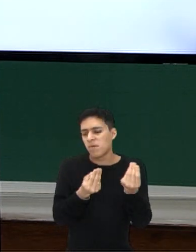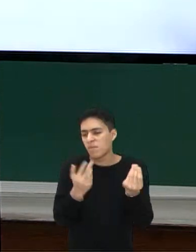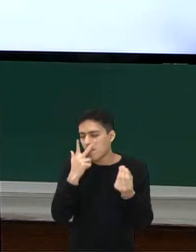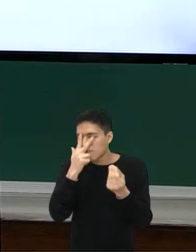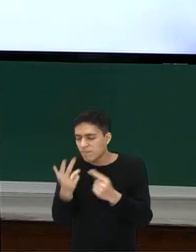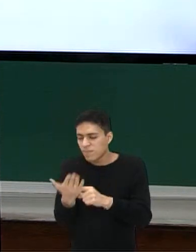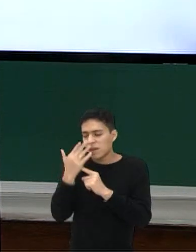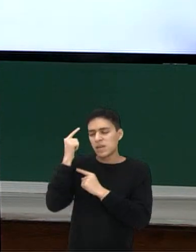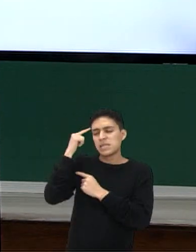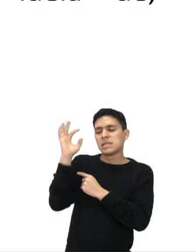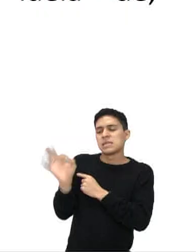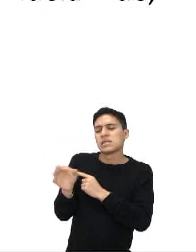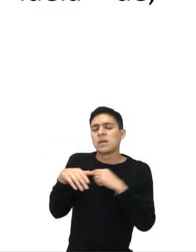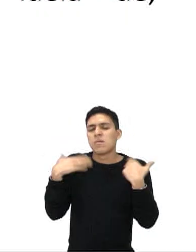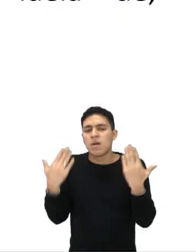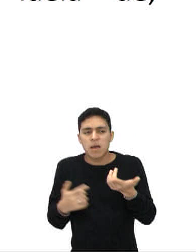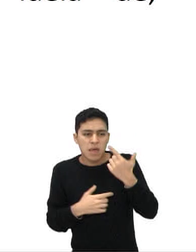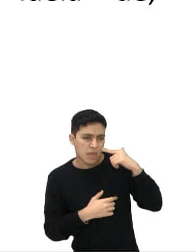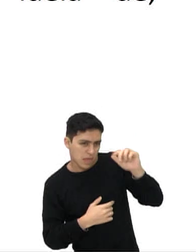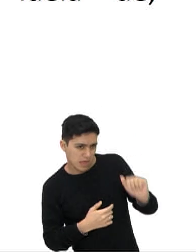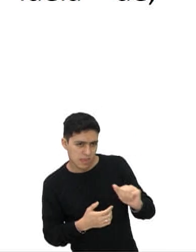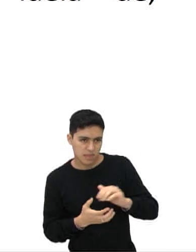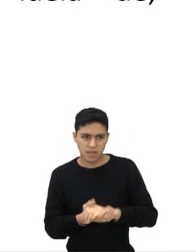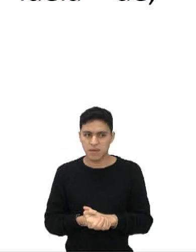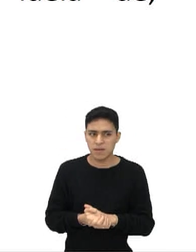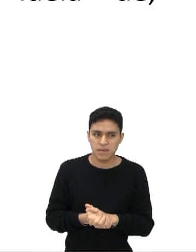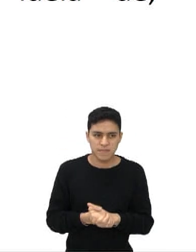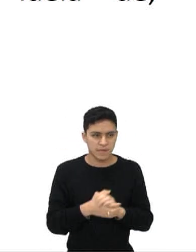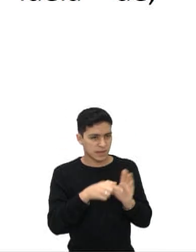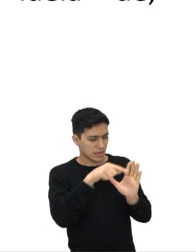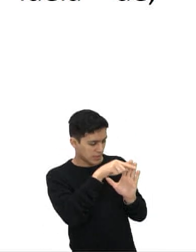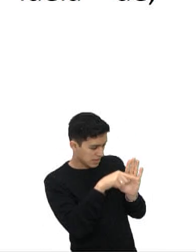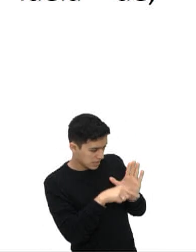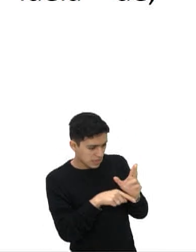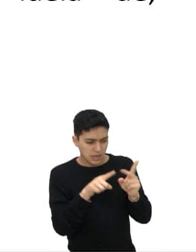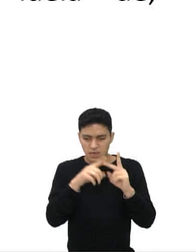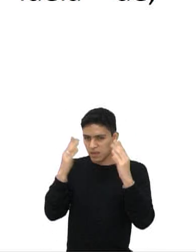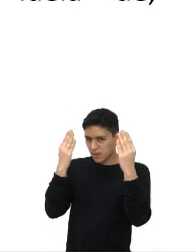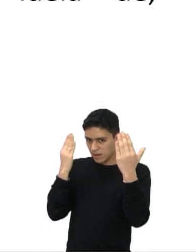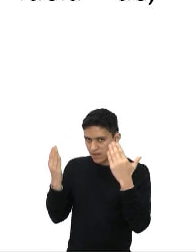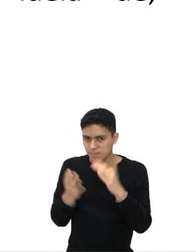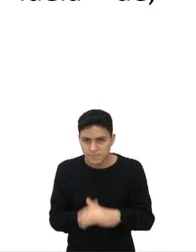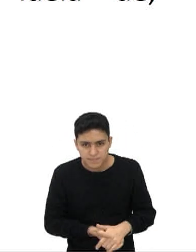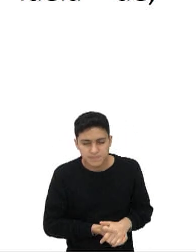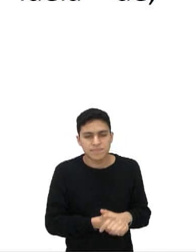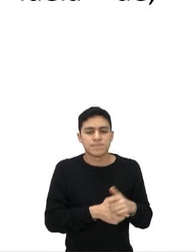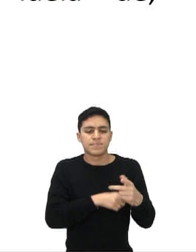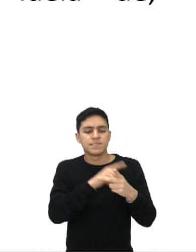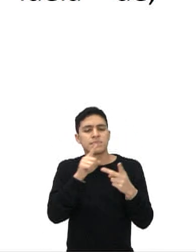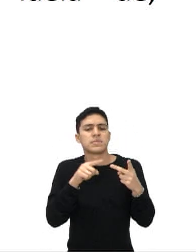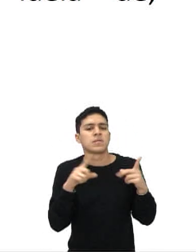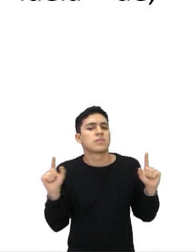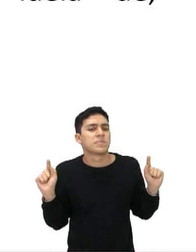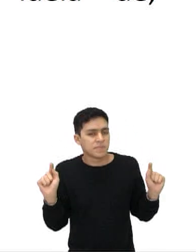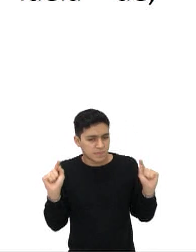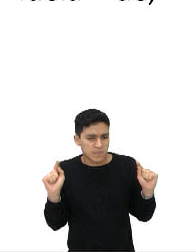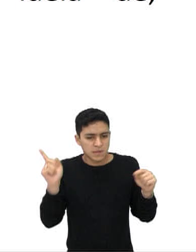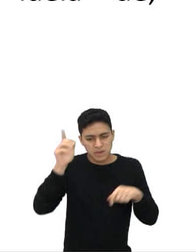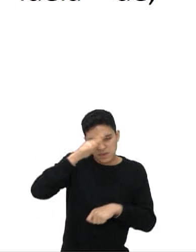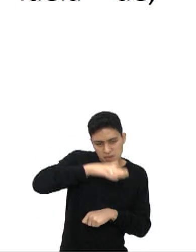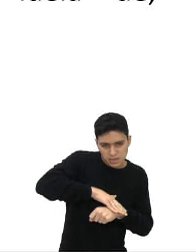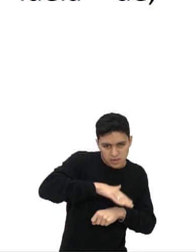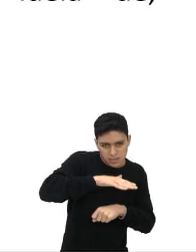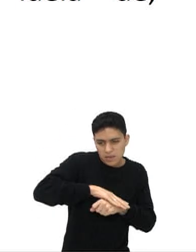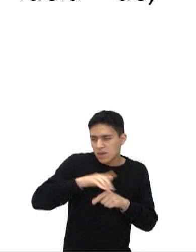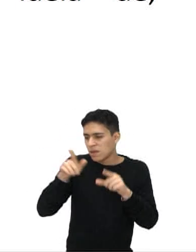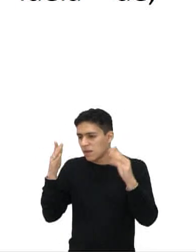ideia do que para a gente? Letra A, de critério e comparação. Letra B, de tempo